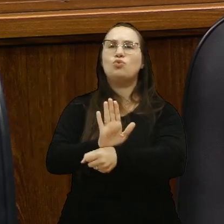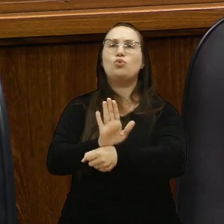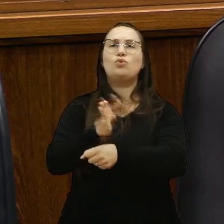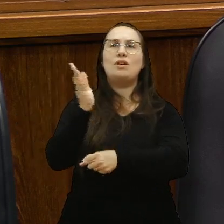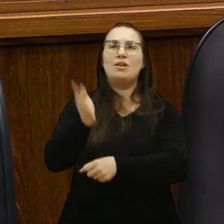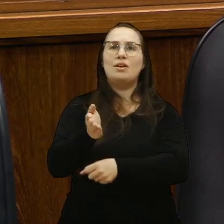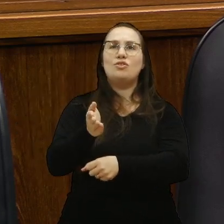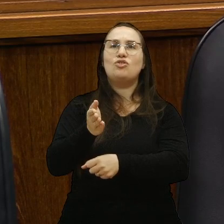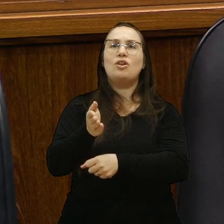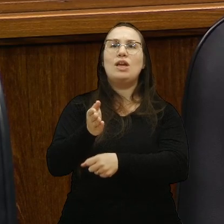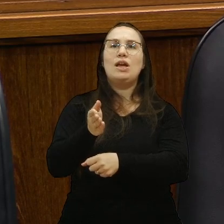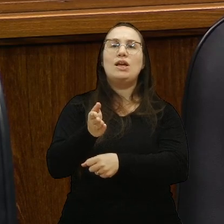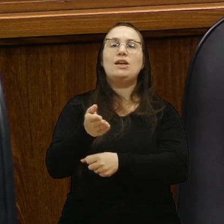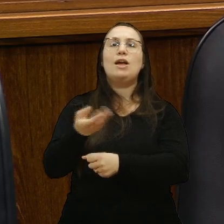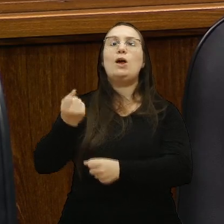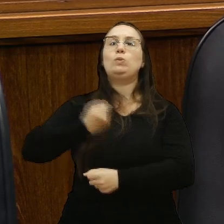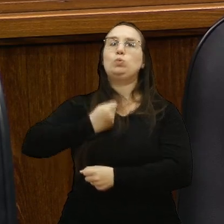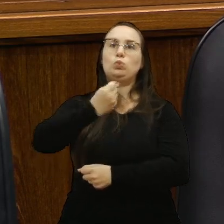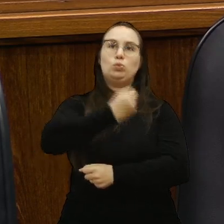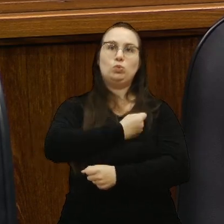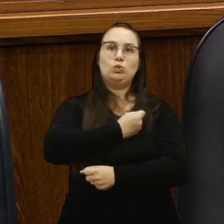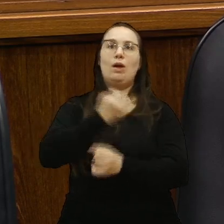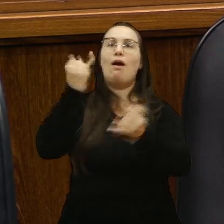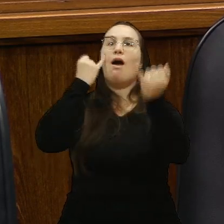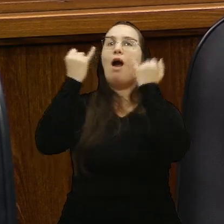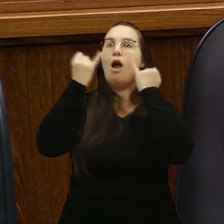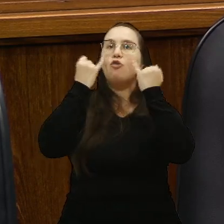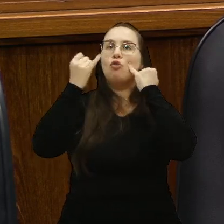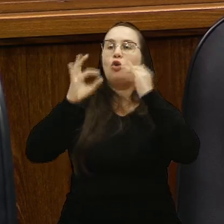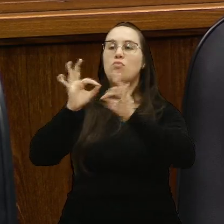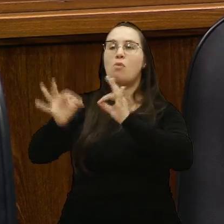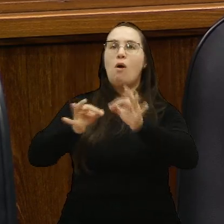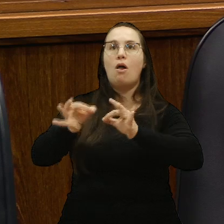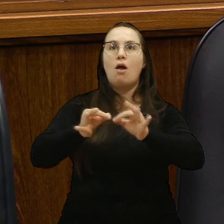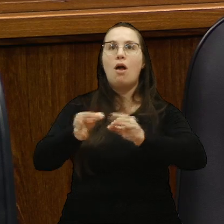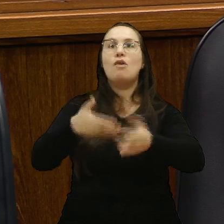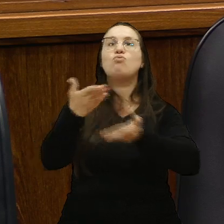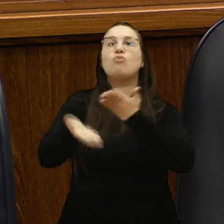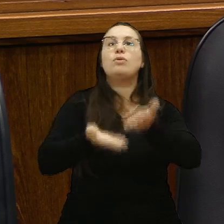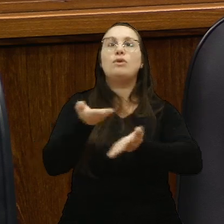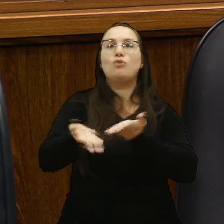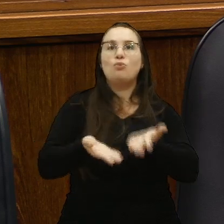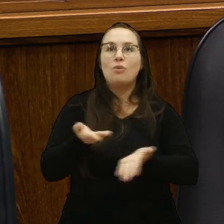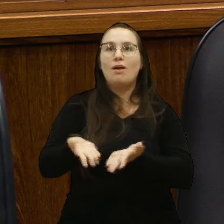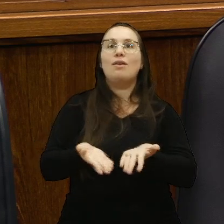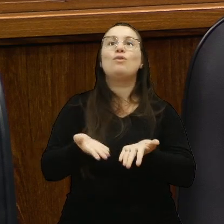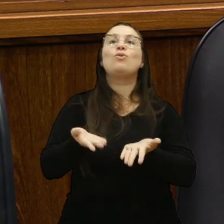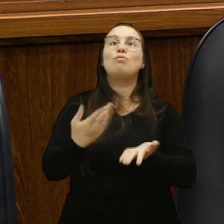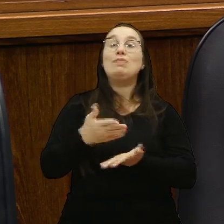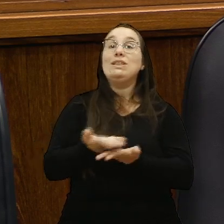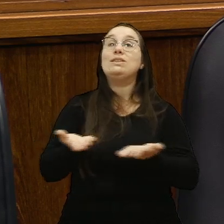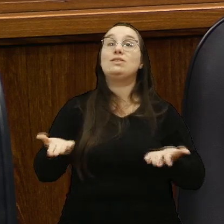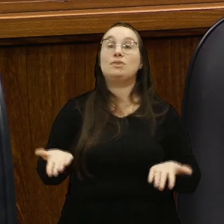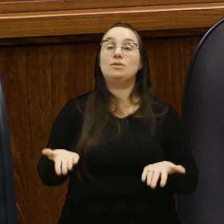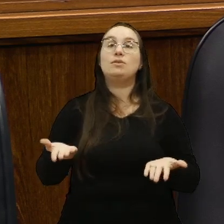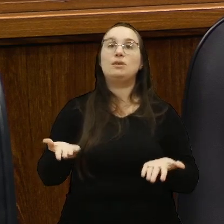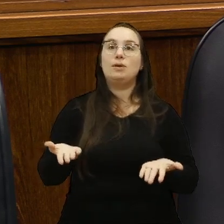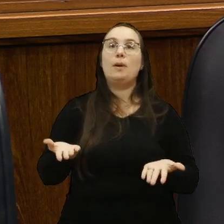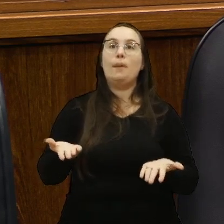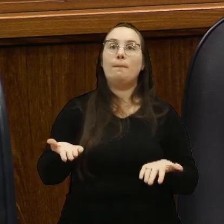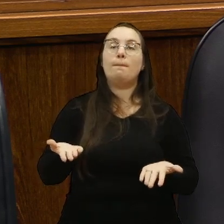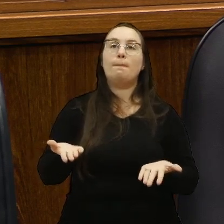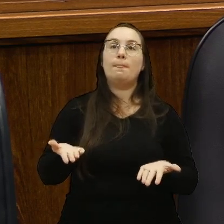no que diz respeito aos dados, a sincronia de dados, de atendimentos. Então, a